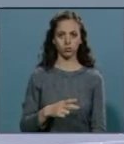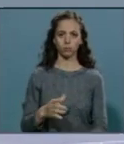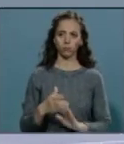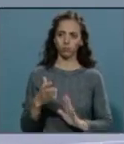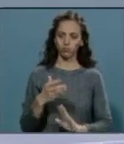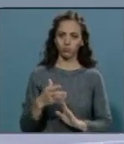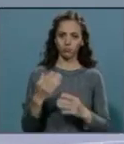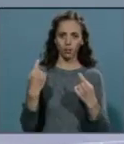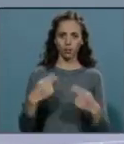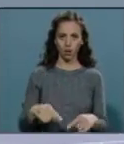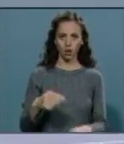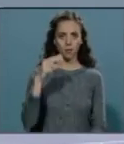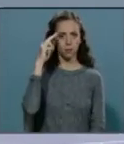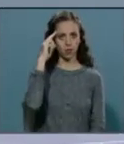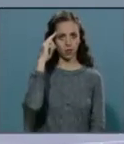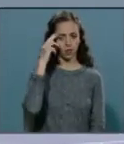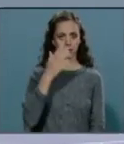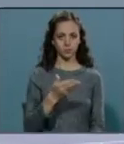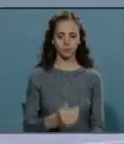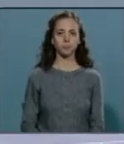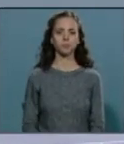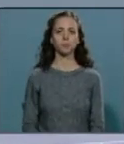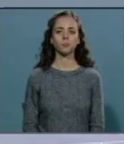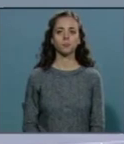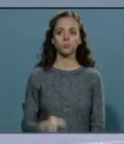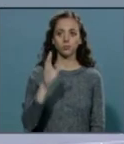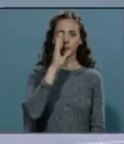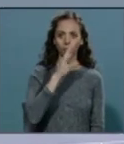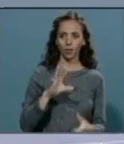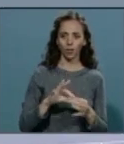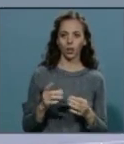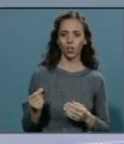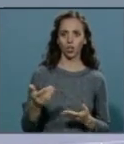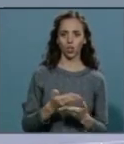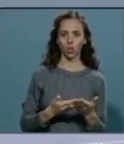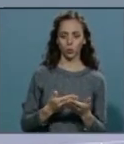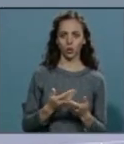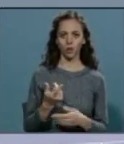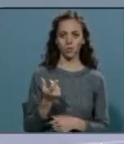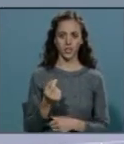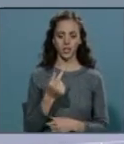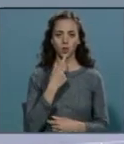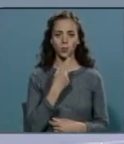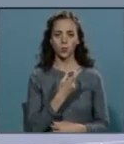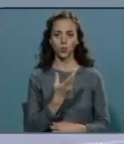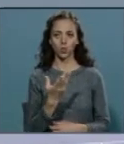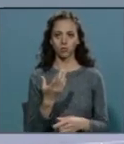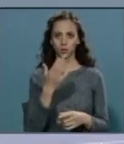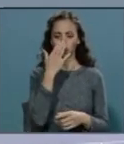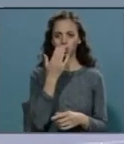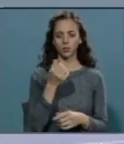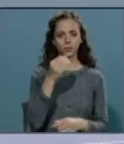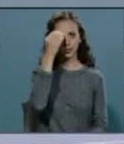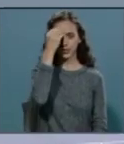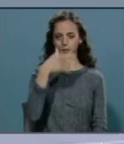celeridade que teve para com a madeira se em matérias econômico-financeiras muitas vezes está de costas